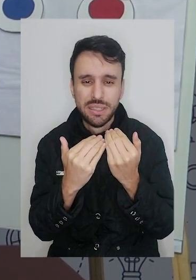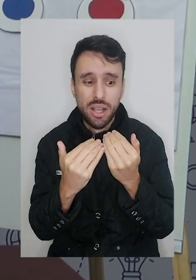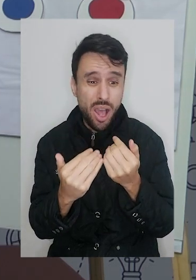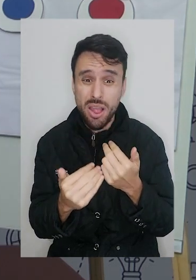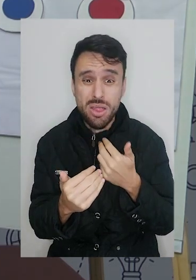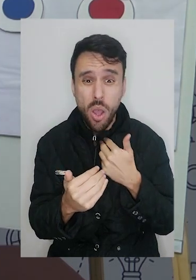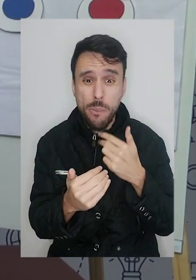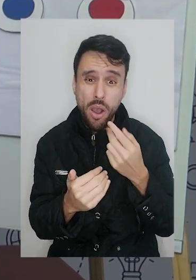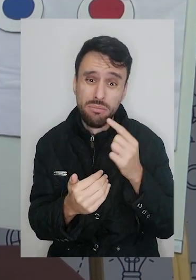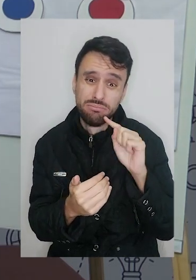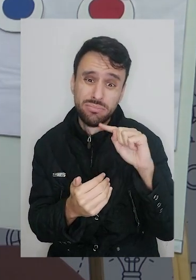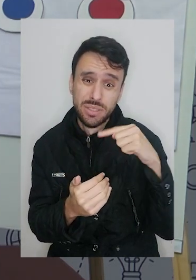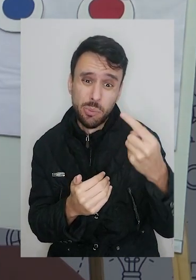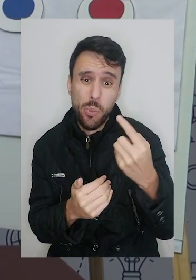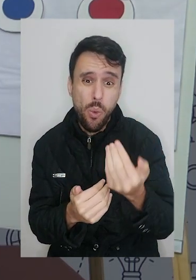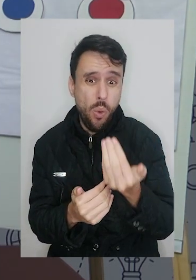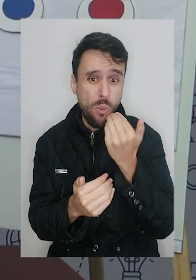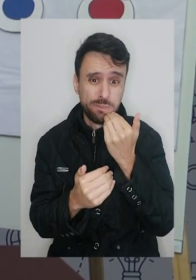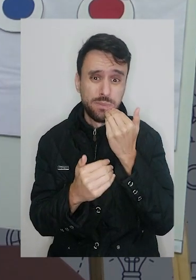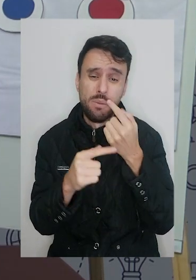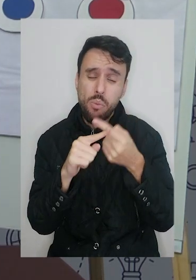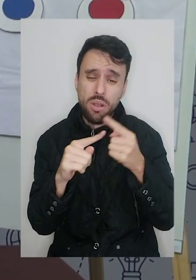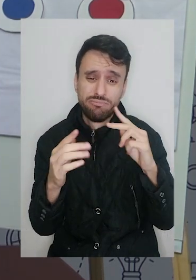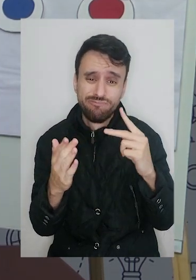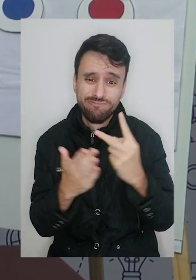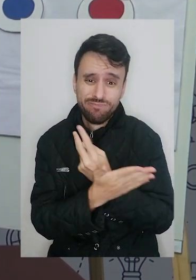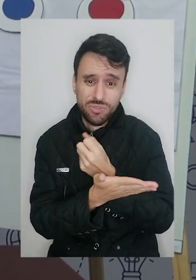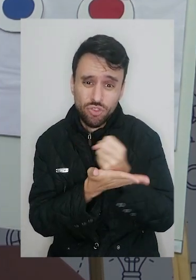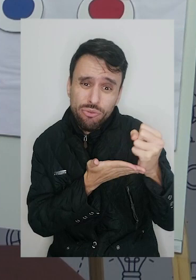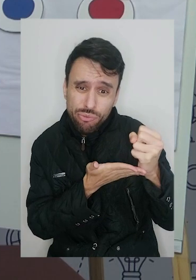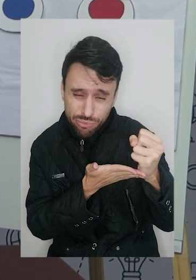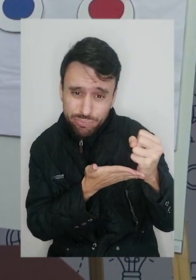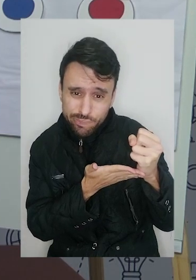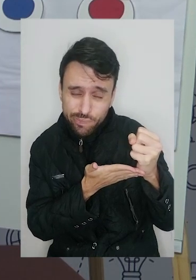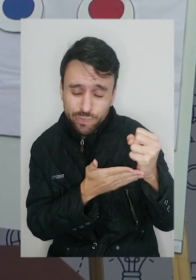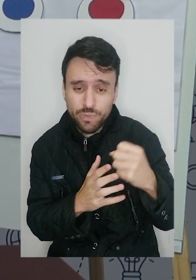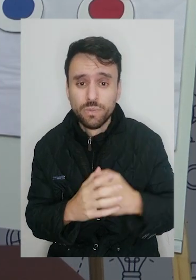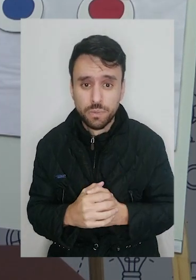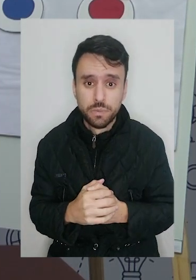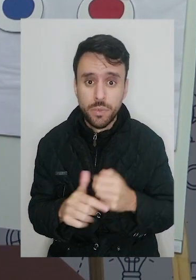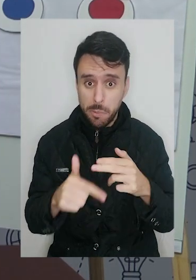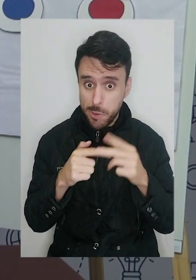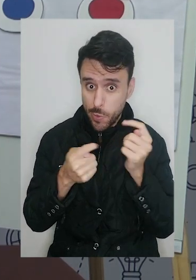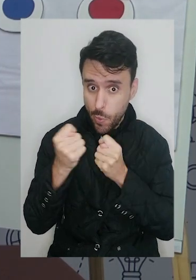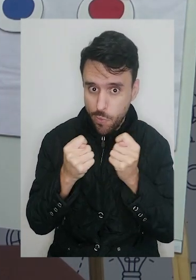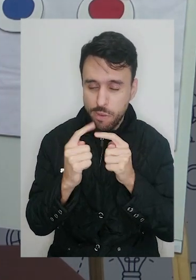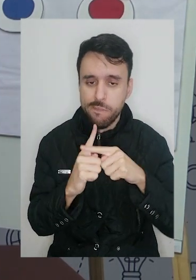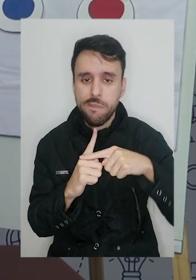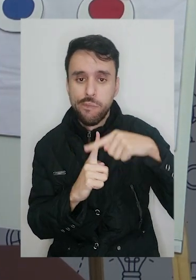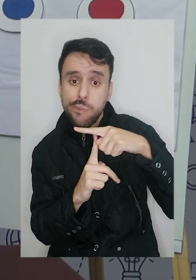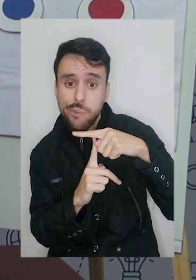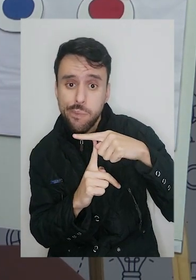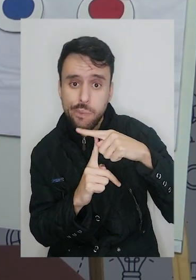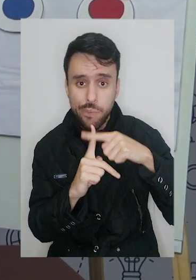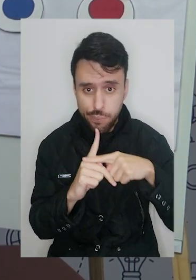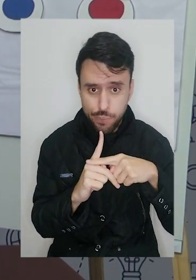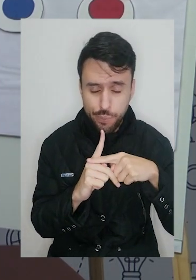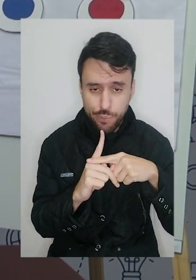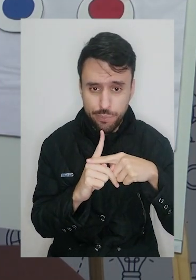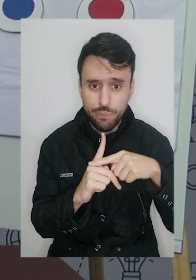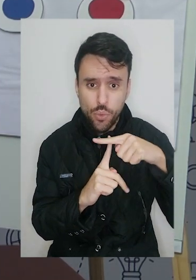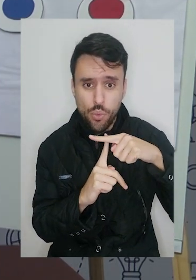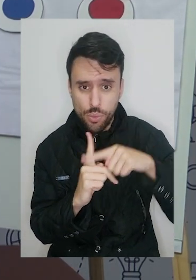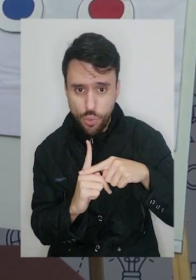ingeri-lo. Então você precisa sempre estar atento a essa temperatura para saber se você vai baixar ou se você